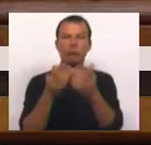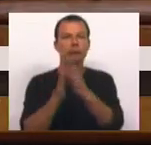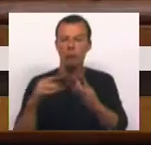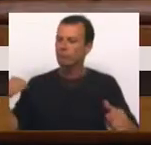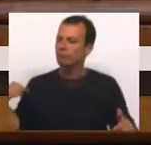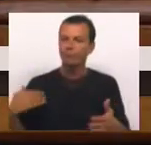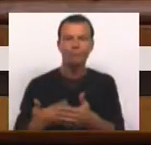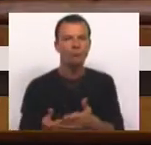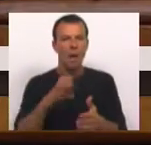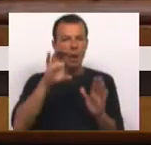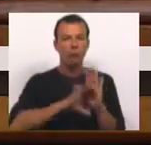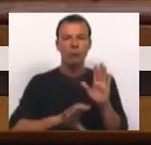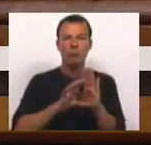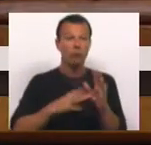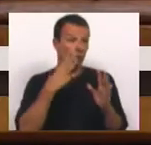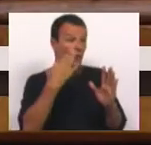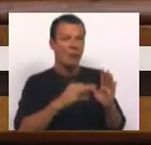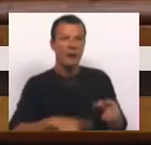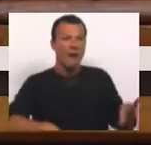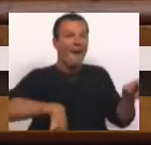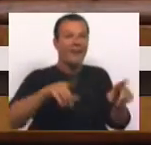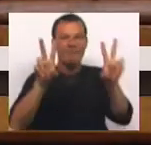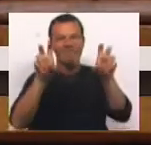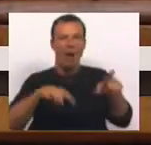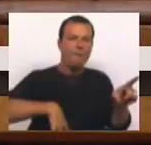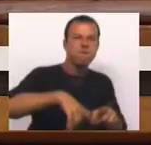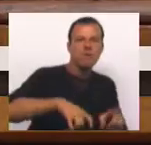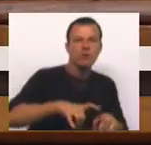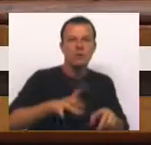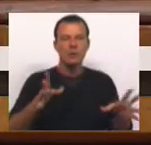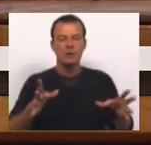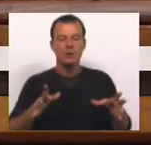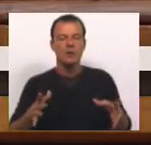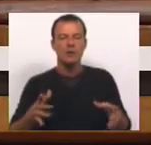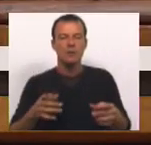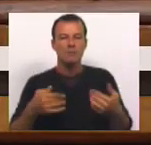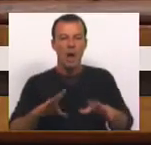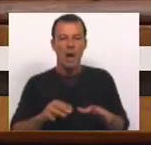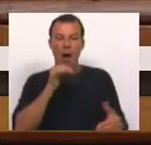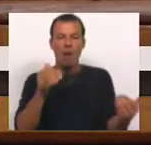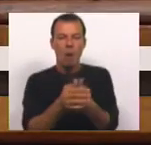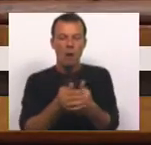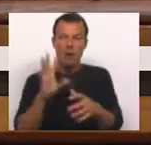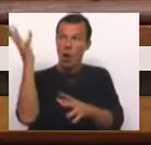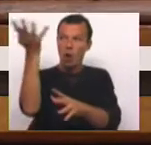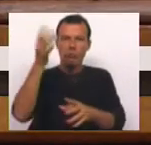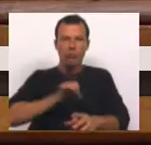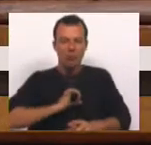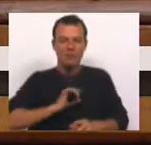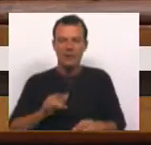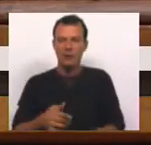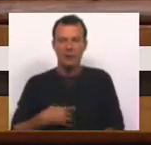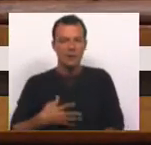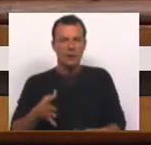condições normais, a fugir e a temer. A morte é, na nossa cultura, assustadora. As